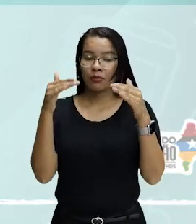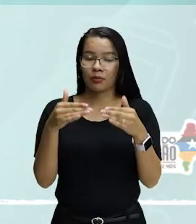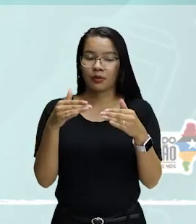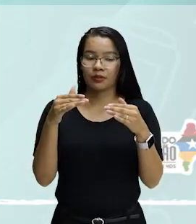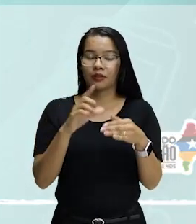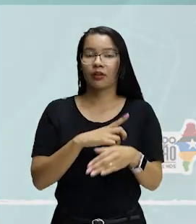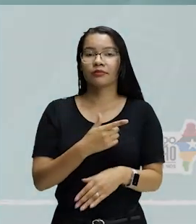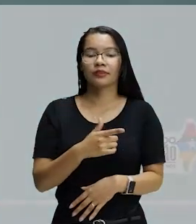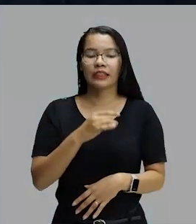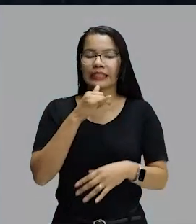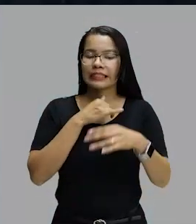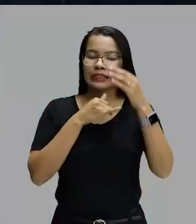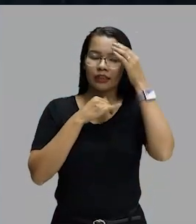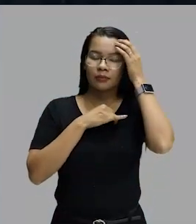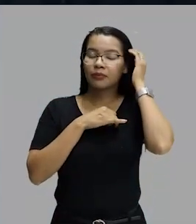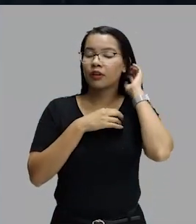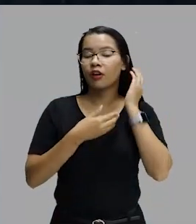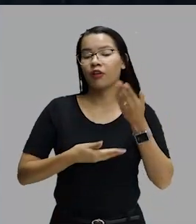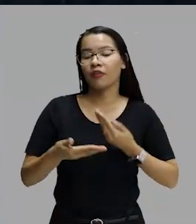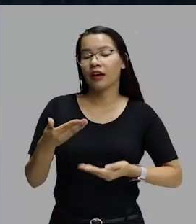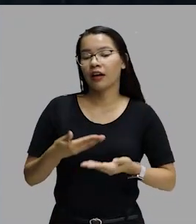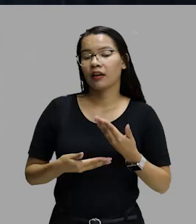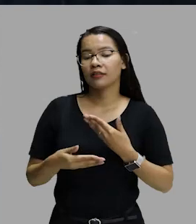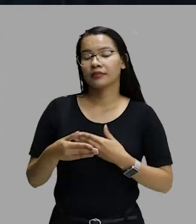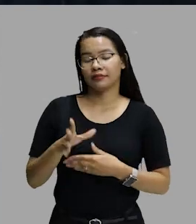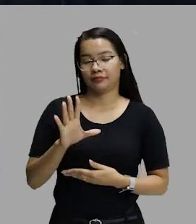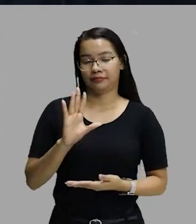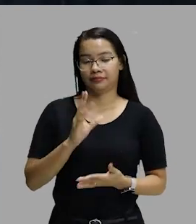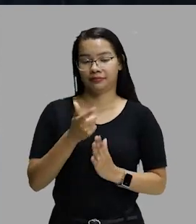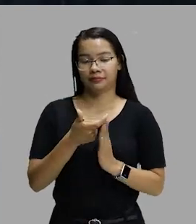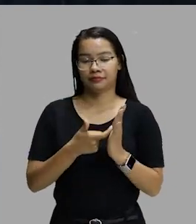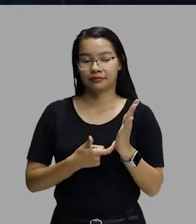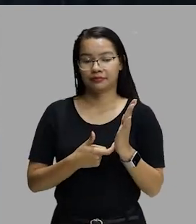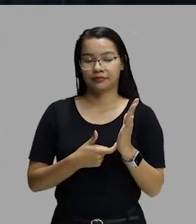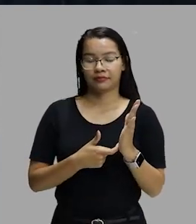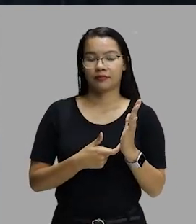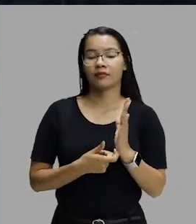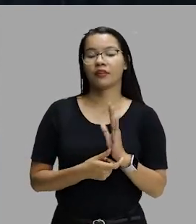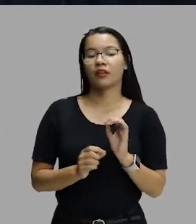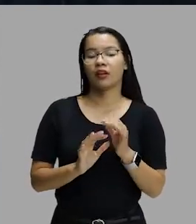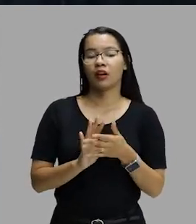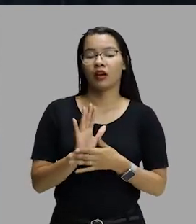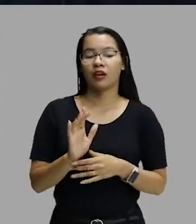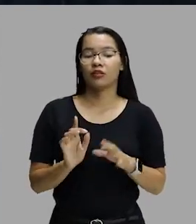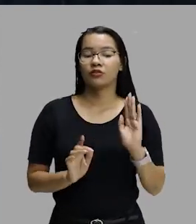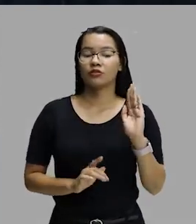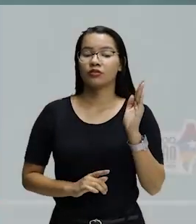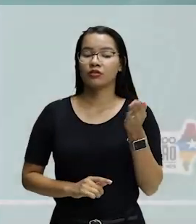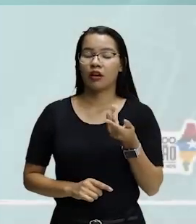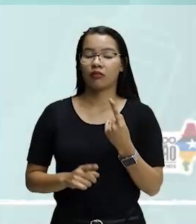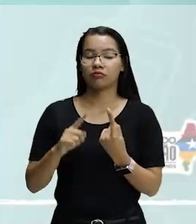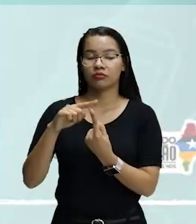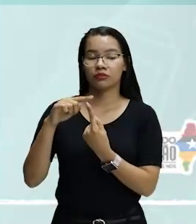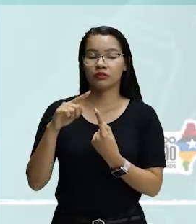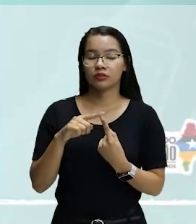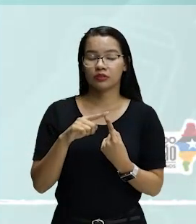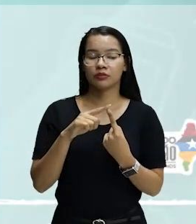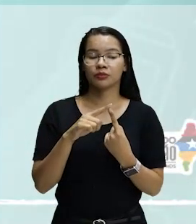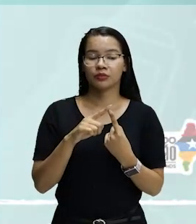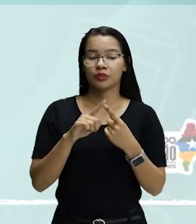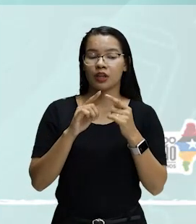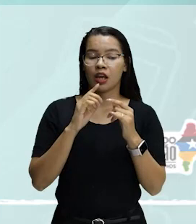oferecidos do texto original. É o tipo de resumos mais pedidos nas escolas, tá? E o informativo vai